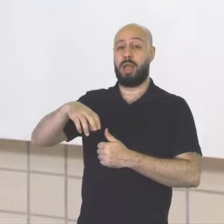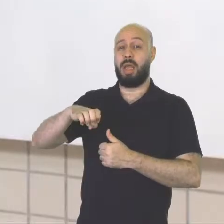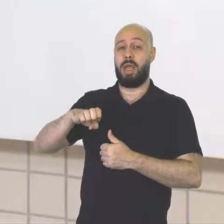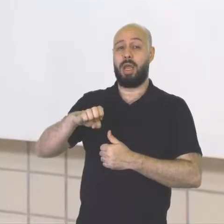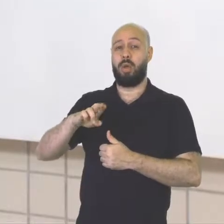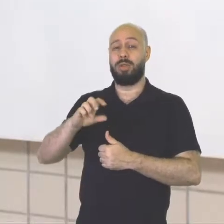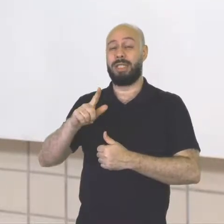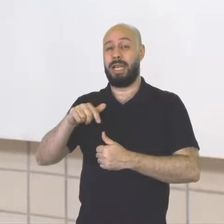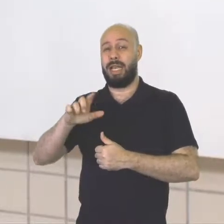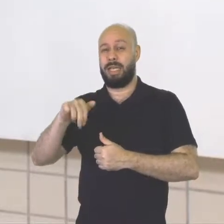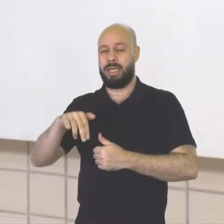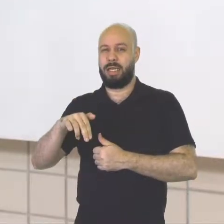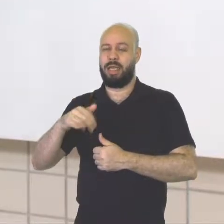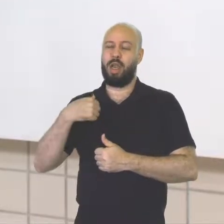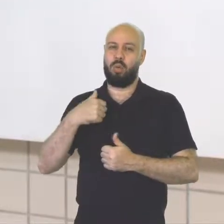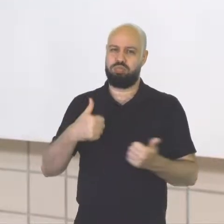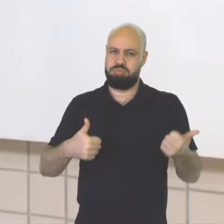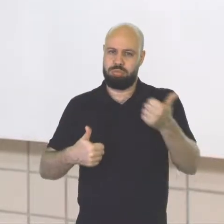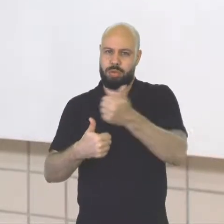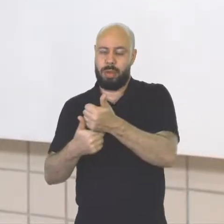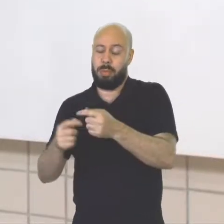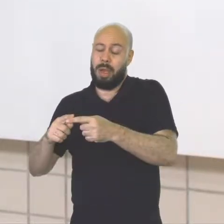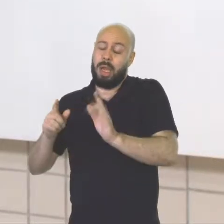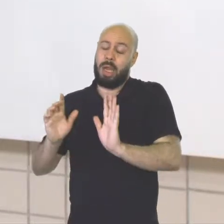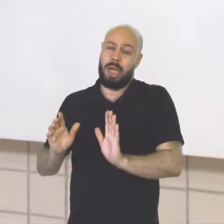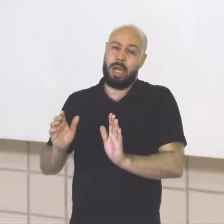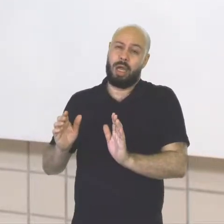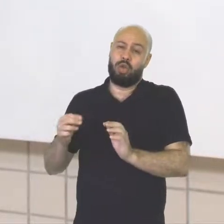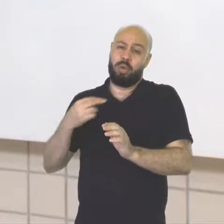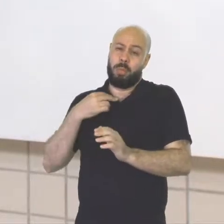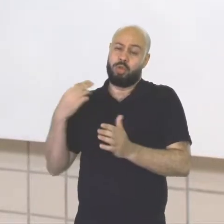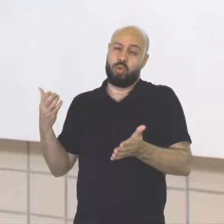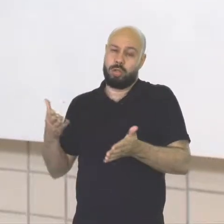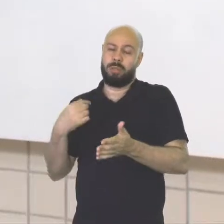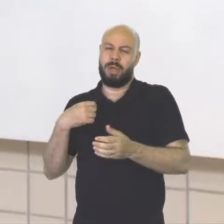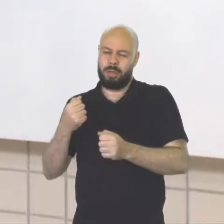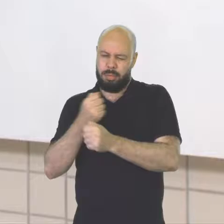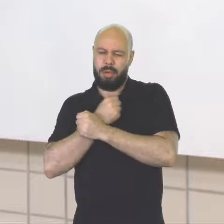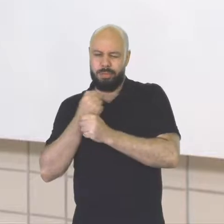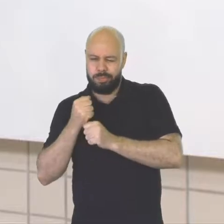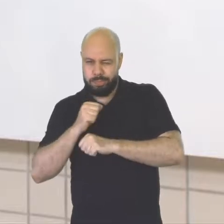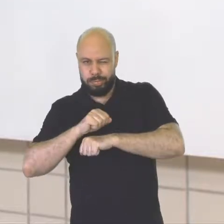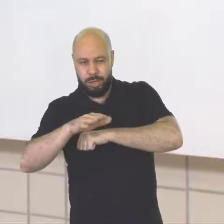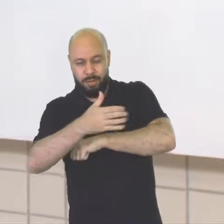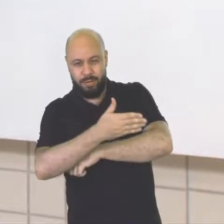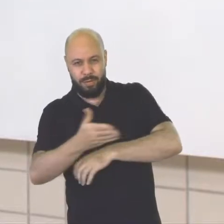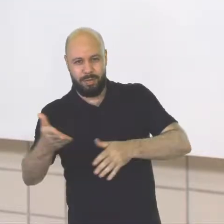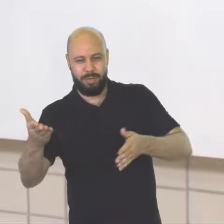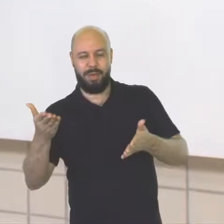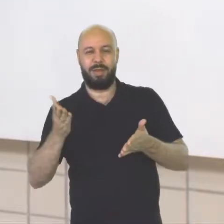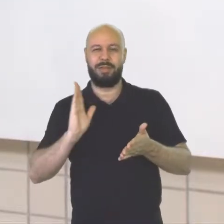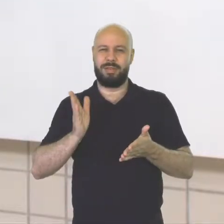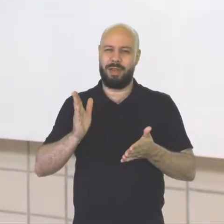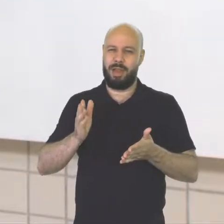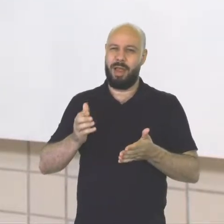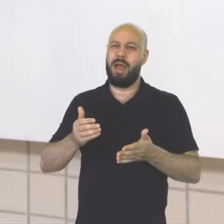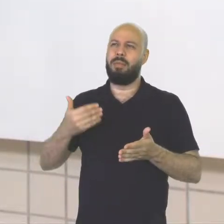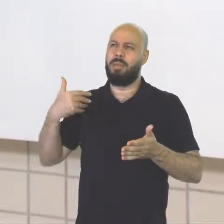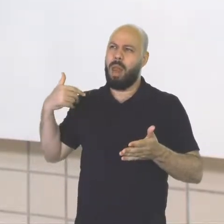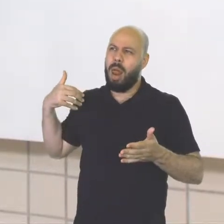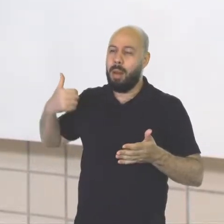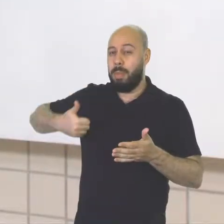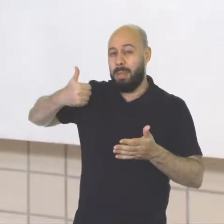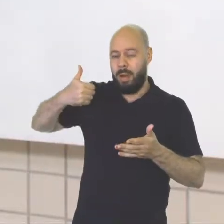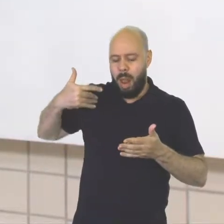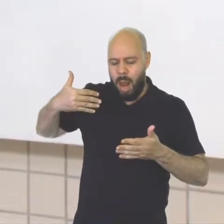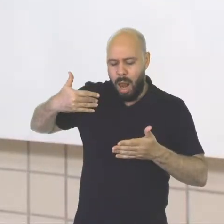motivo de força maior não pôde estar aqui conosco. Mas ela deixou um grande abraço a todos vocês, alunos que têm acompanhado ela aí desde a primeira aula, em